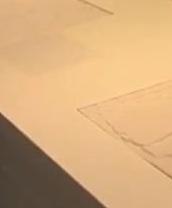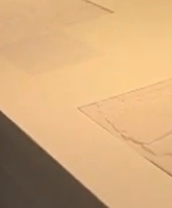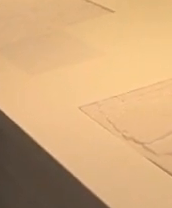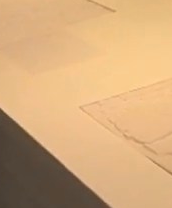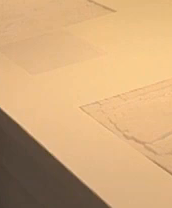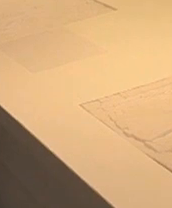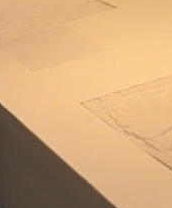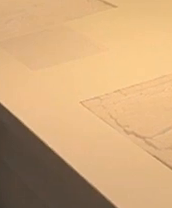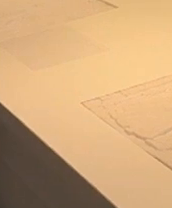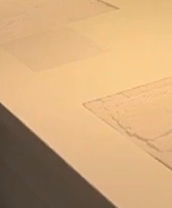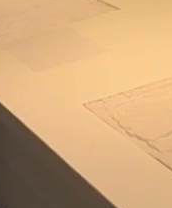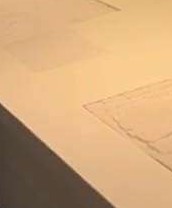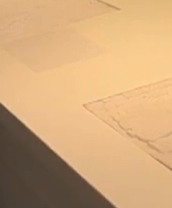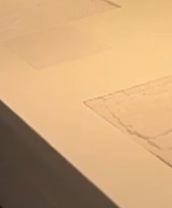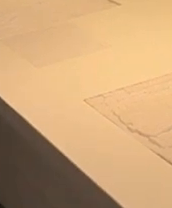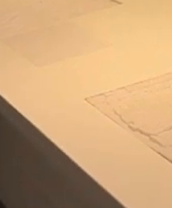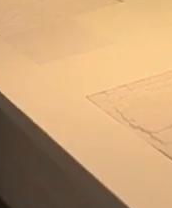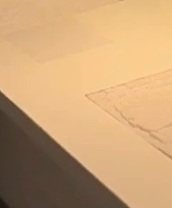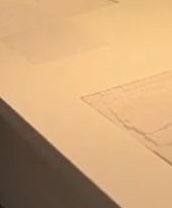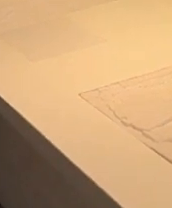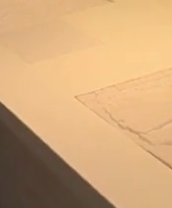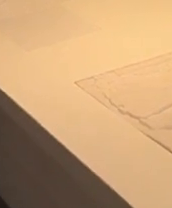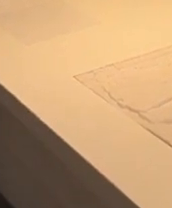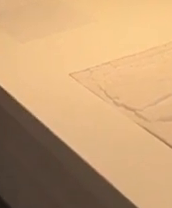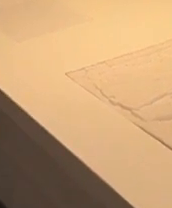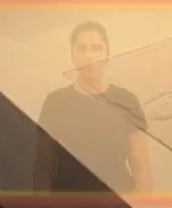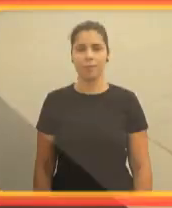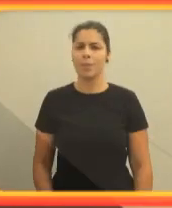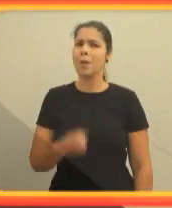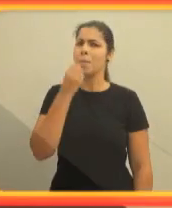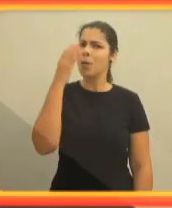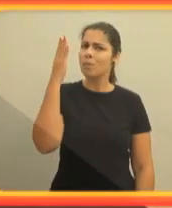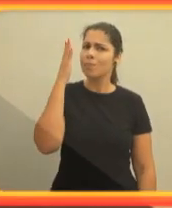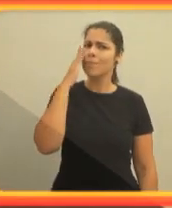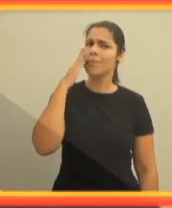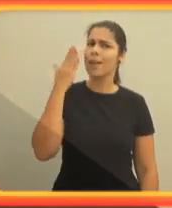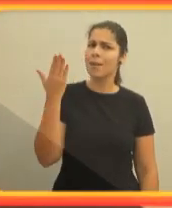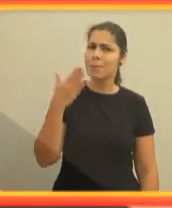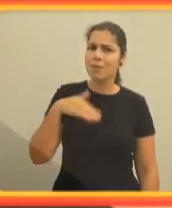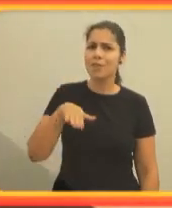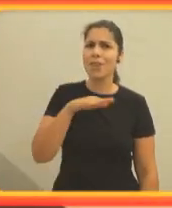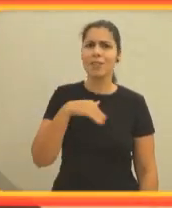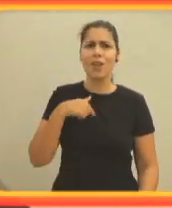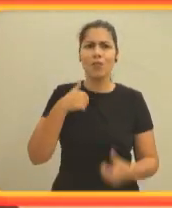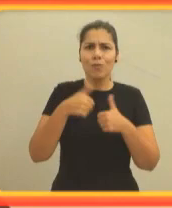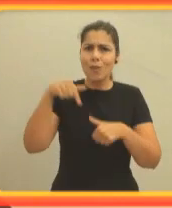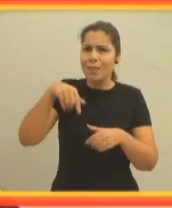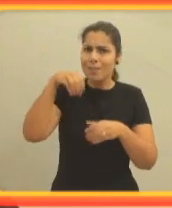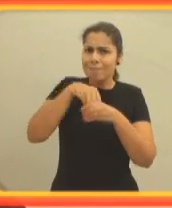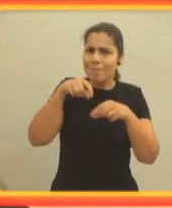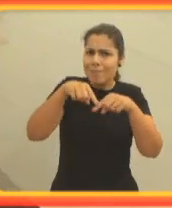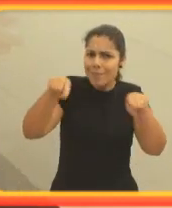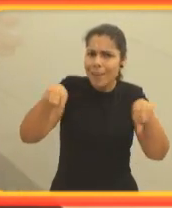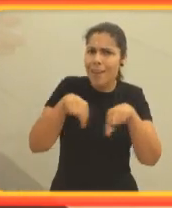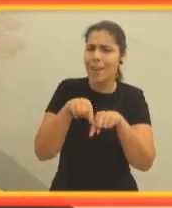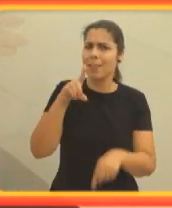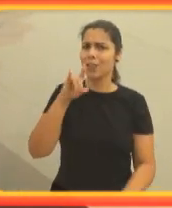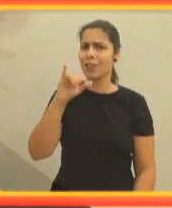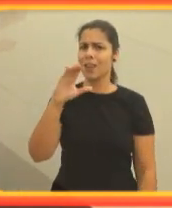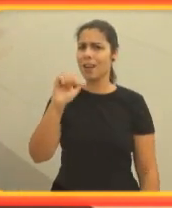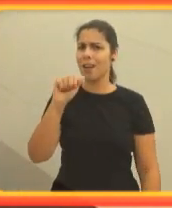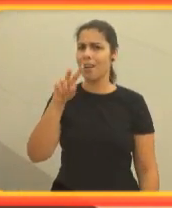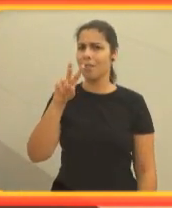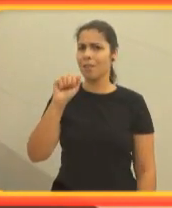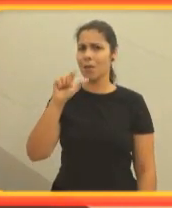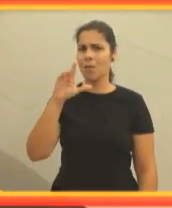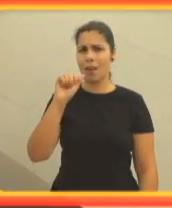Fernanda entra em uma sala com piso tátil e para em frente a uma bancada. Bom, gente, agora eu já estou dentro da